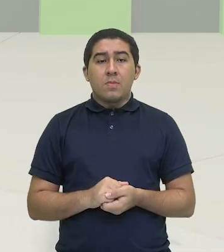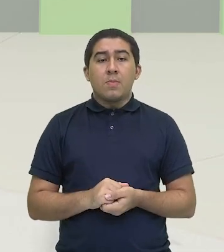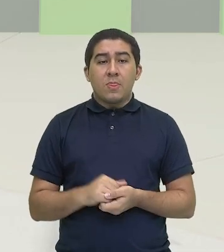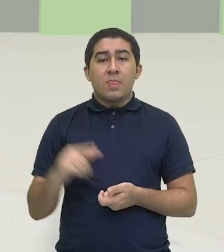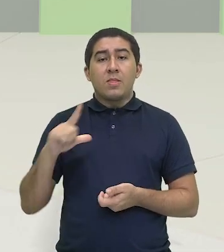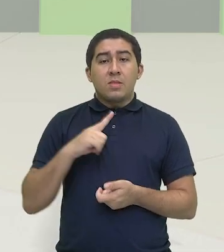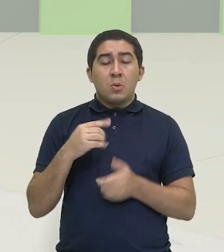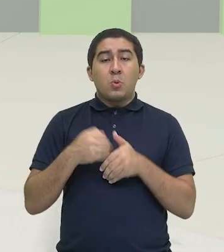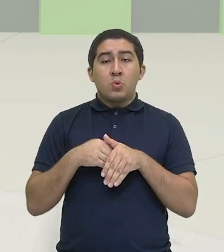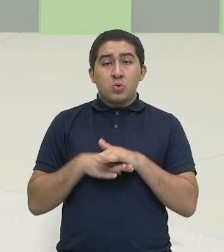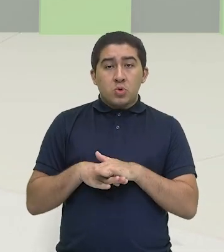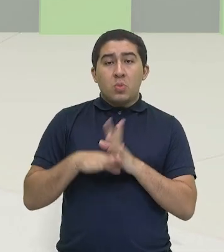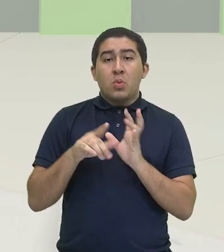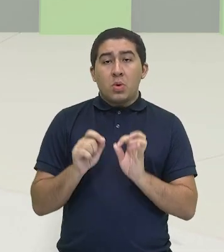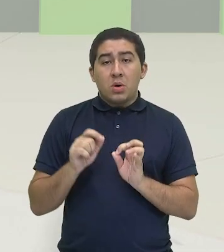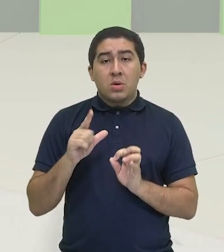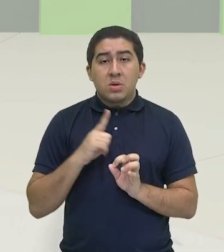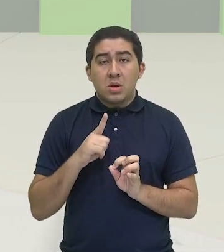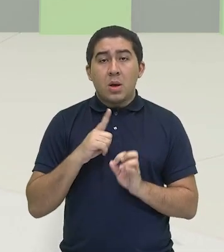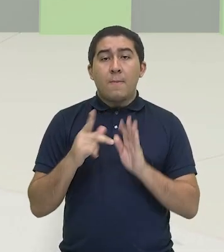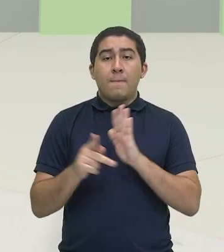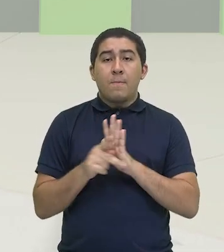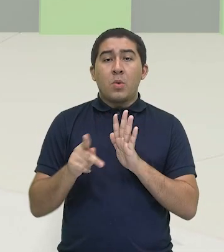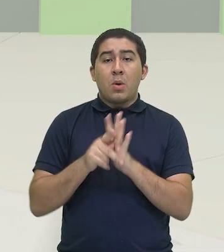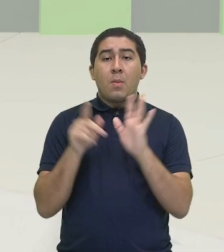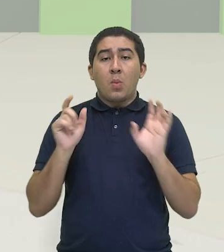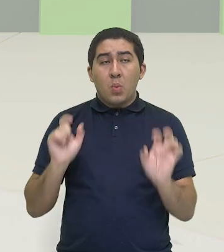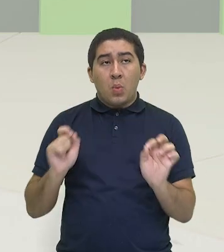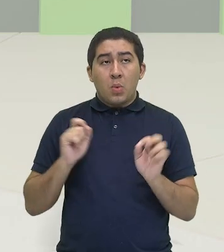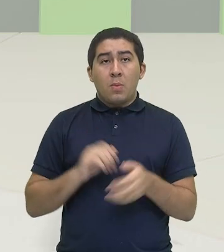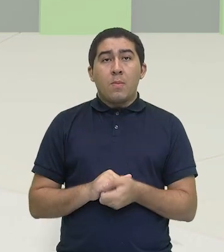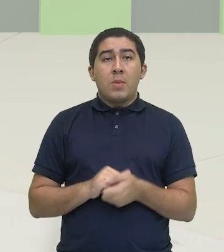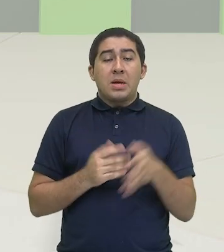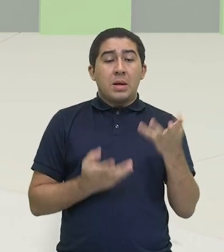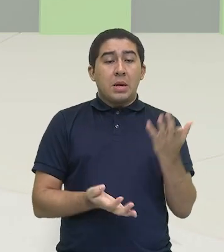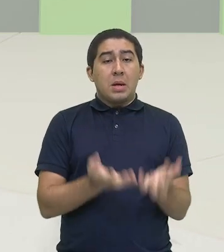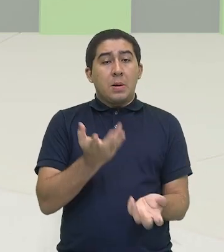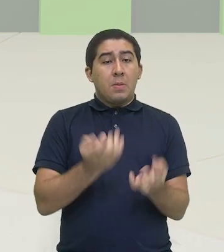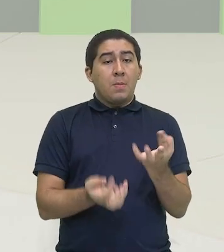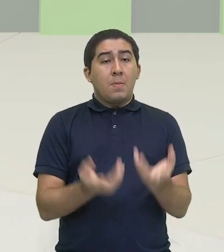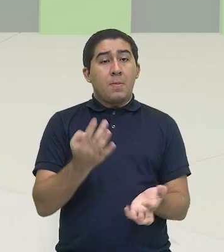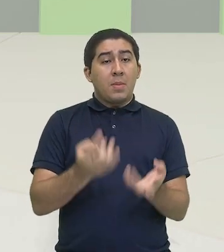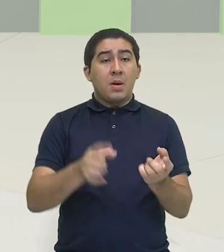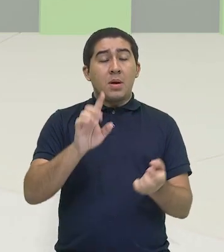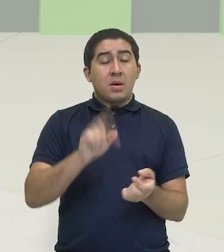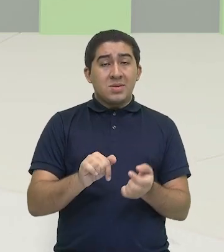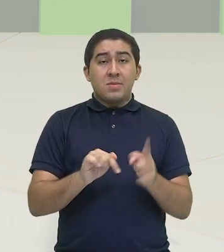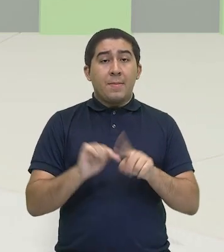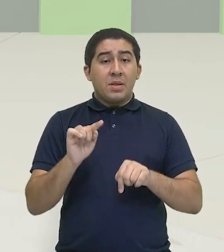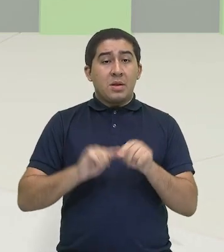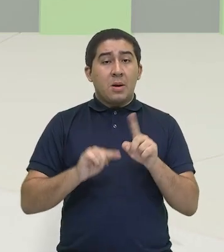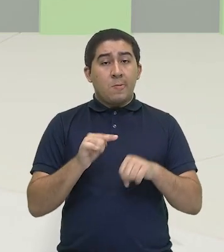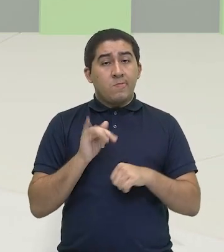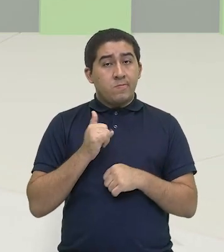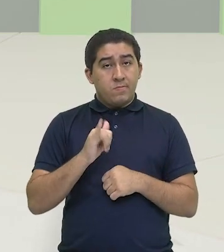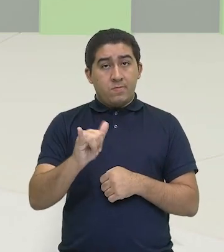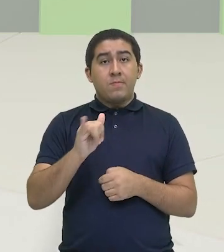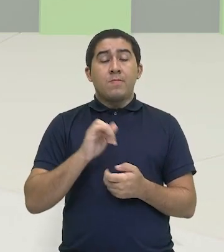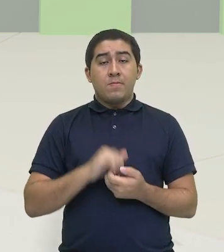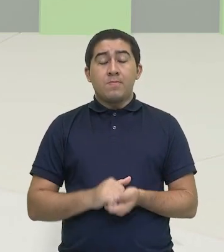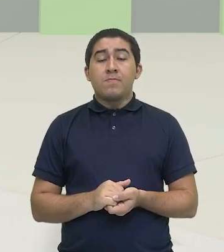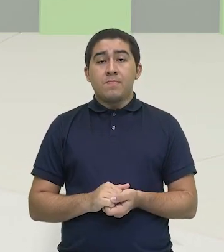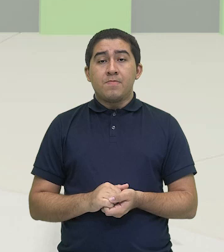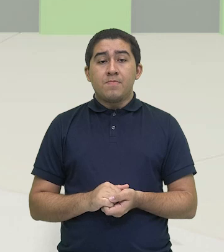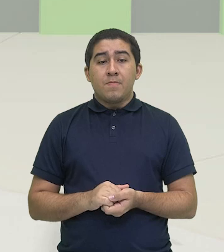tem o costume, sabe, de fazer o quê? Queimar esse lixo eletrônico, né? Esses